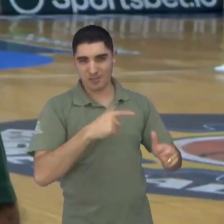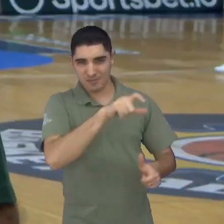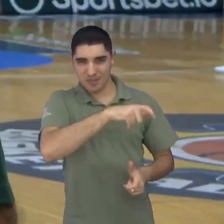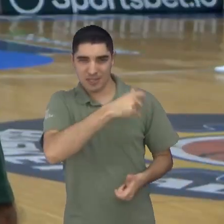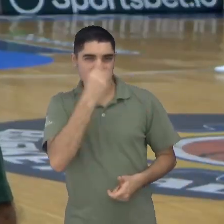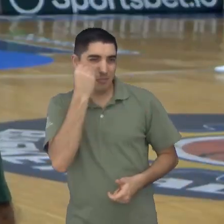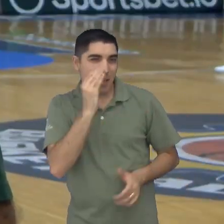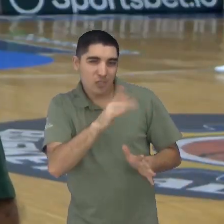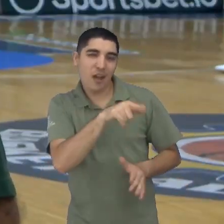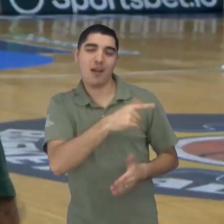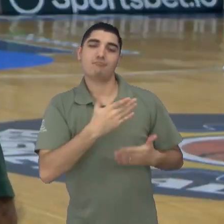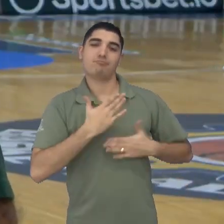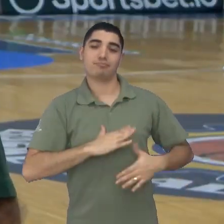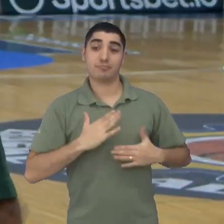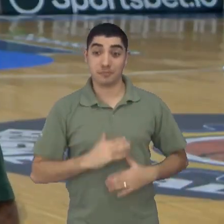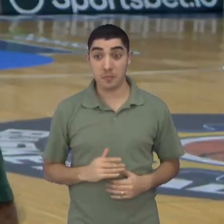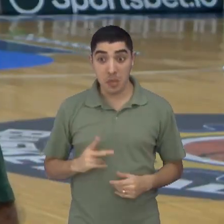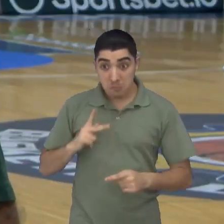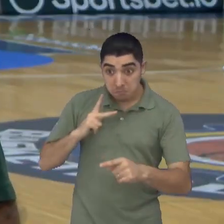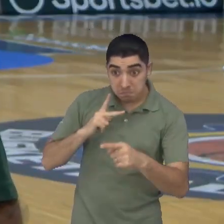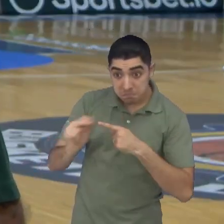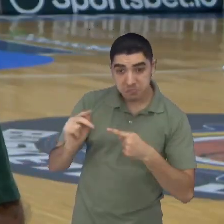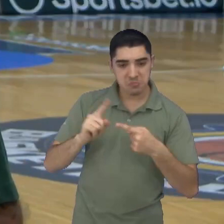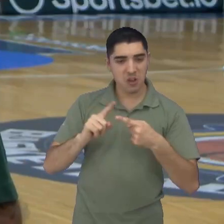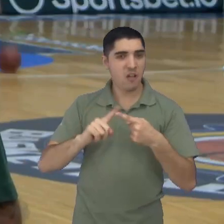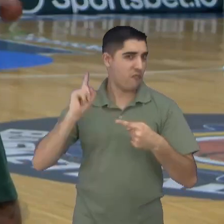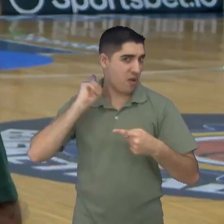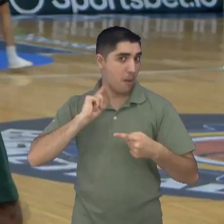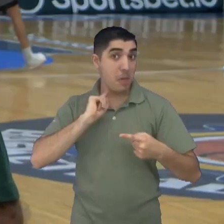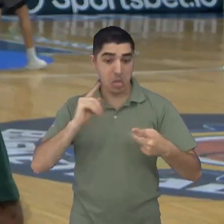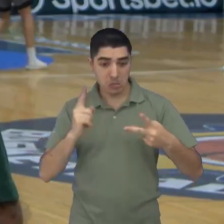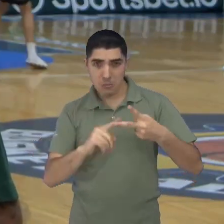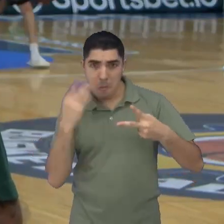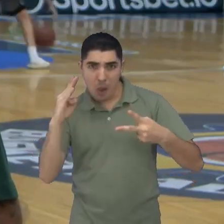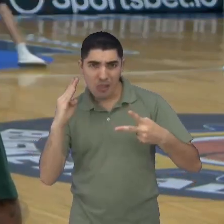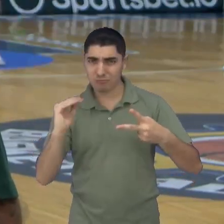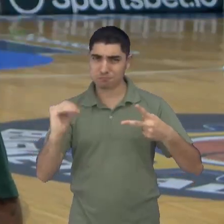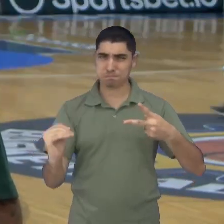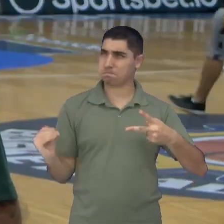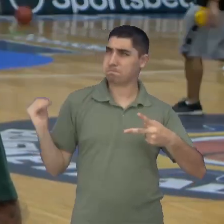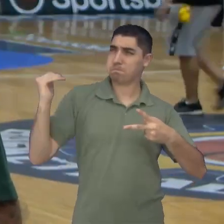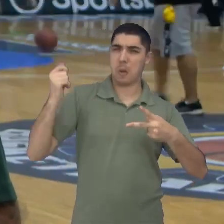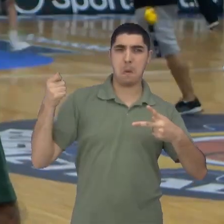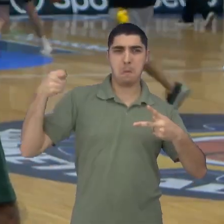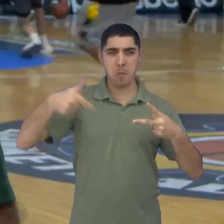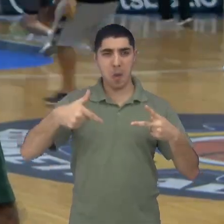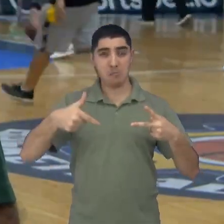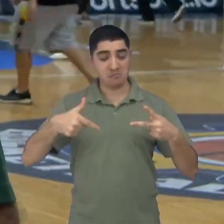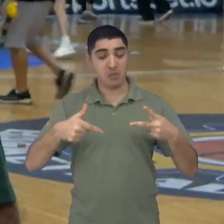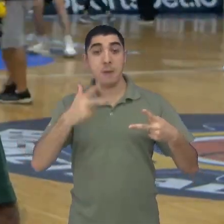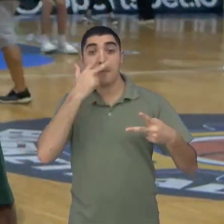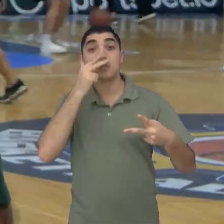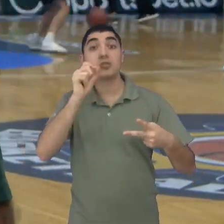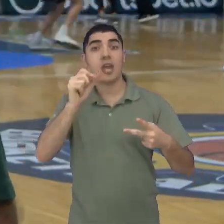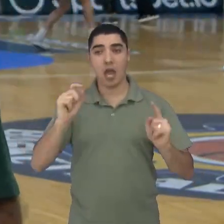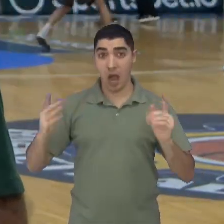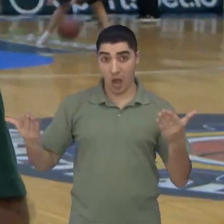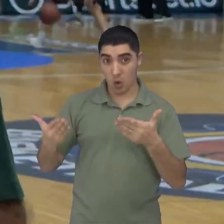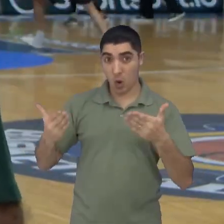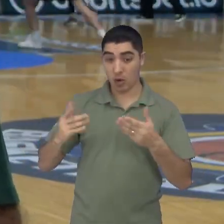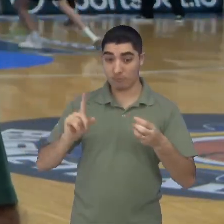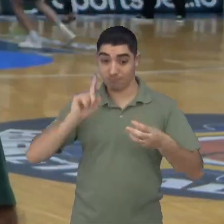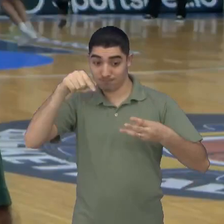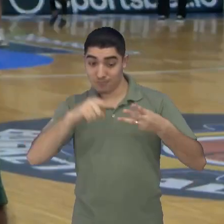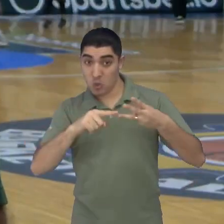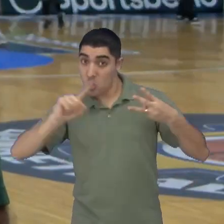em cima do Flamengo e dominante contra o Botafogo, que dá moral para poder enfrentar o Vasco e tentar completar